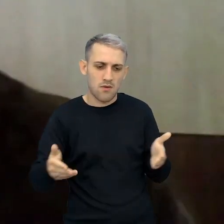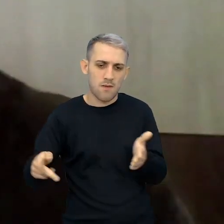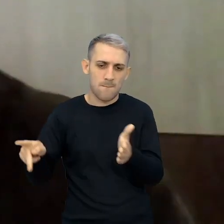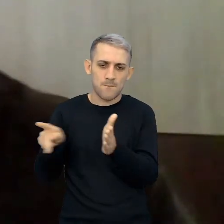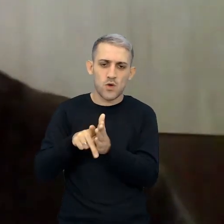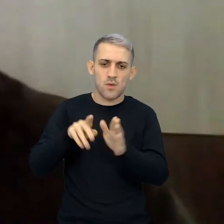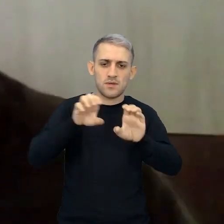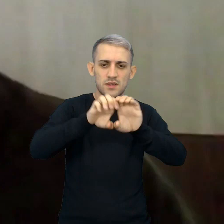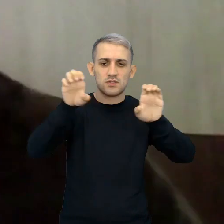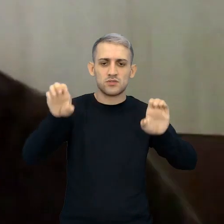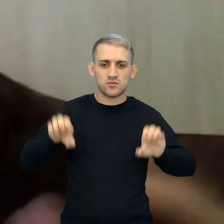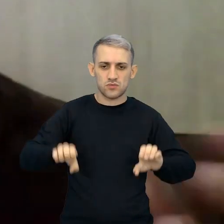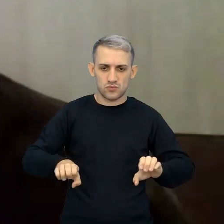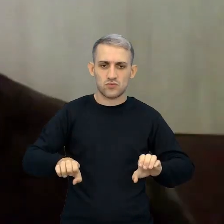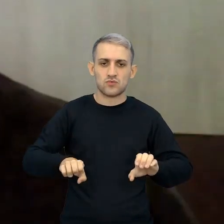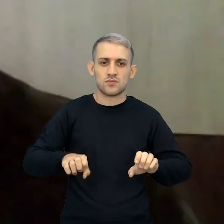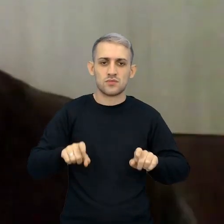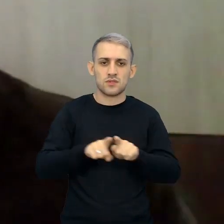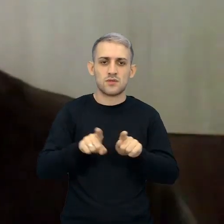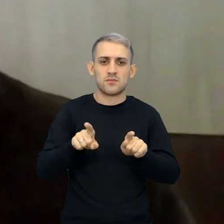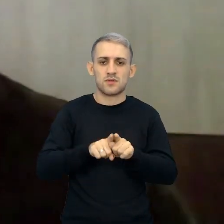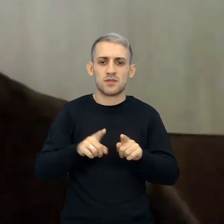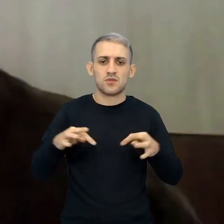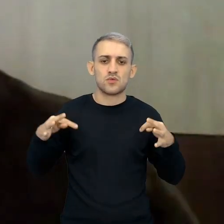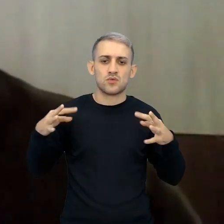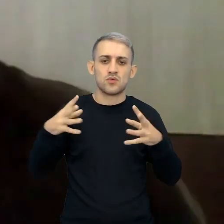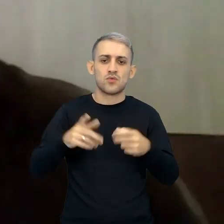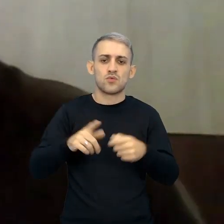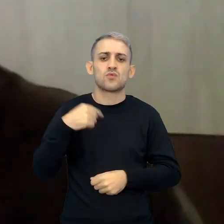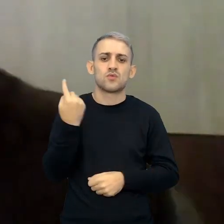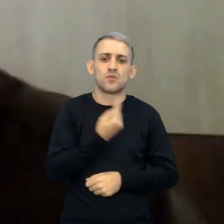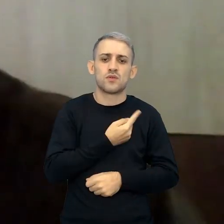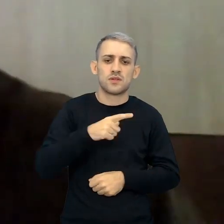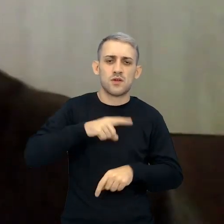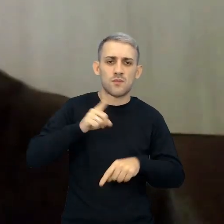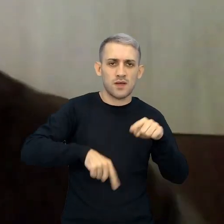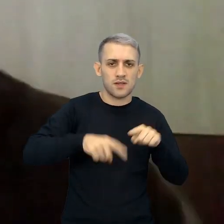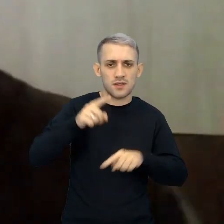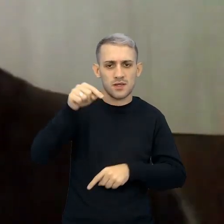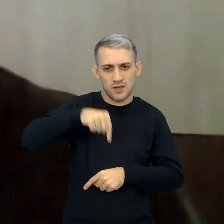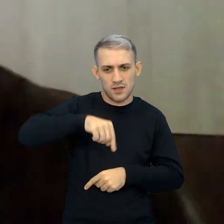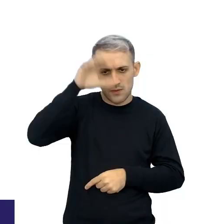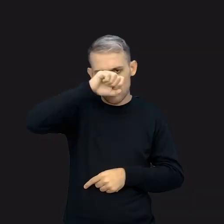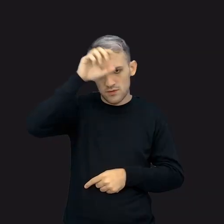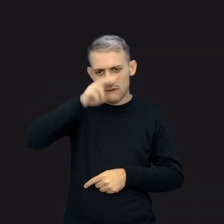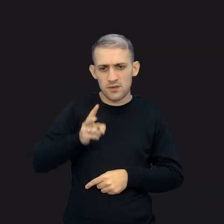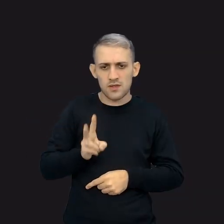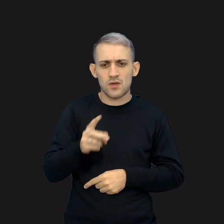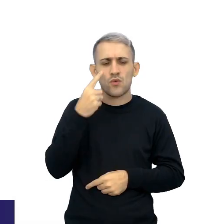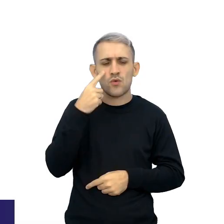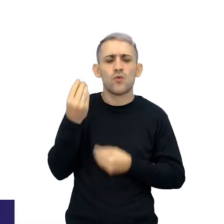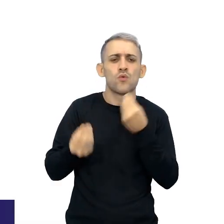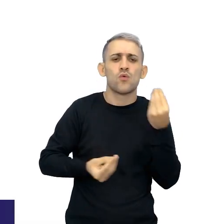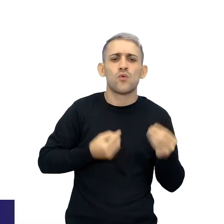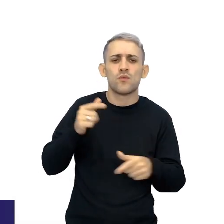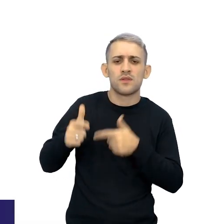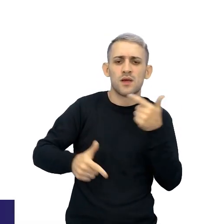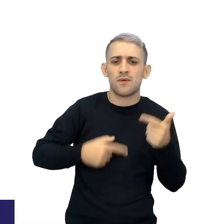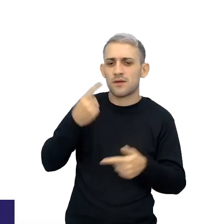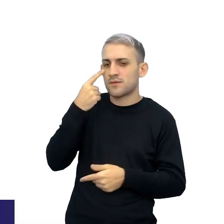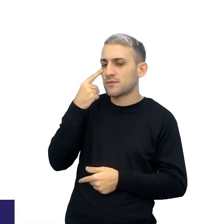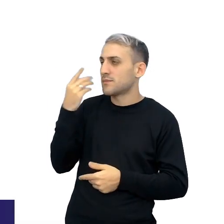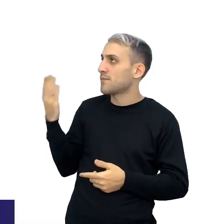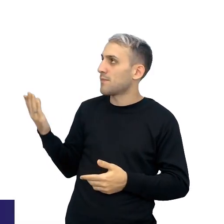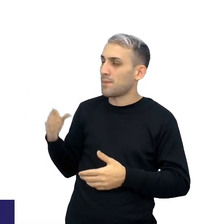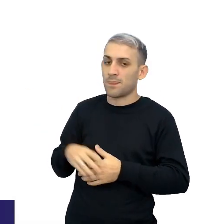desse raciocínio lógico-matemático, depois dessa explanação sua, neste material nosso Aprender Sempre. Vamos ver como que ele trabalha, como que ele funciona,